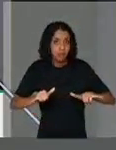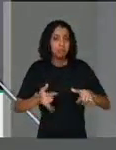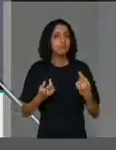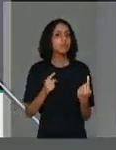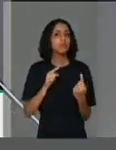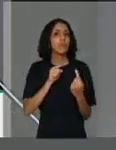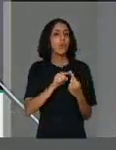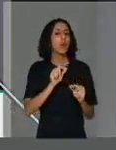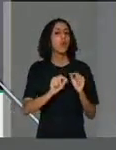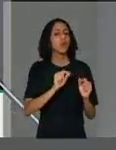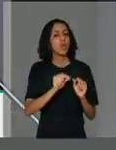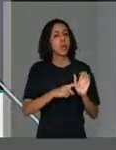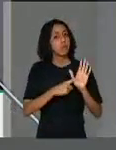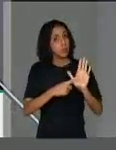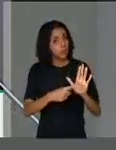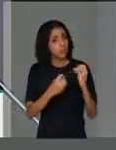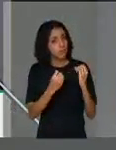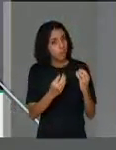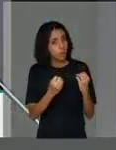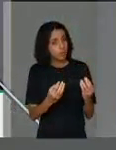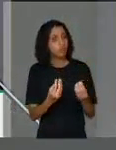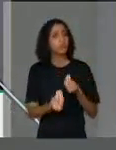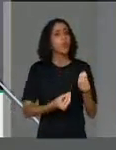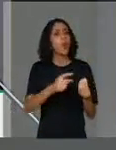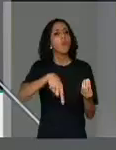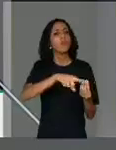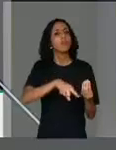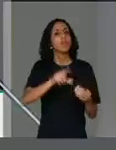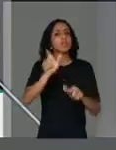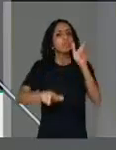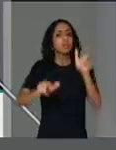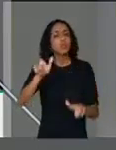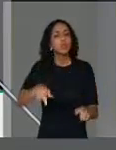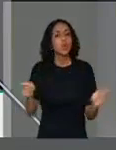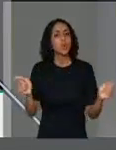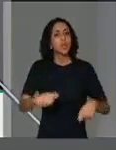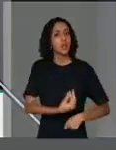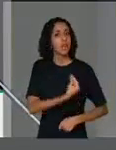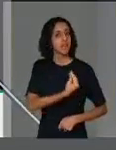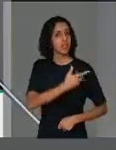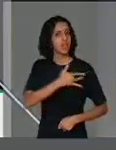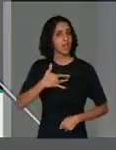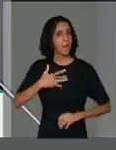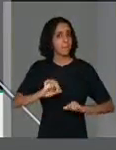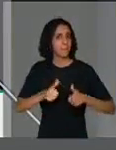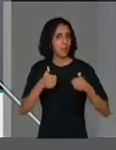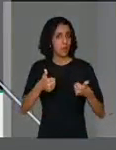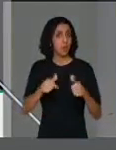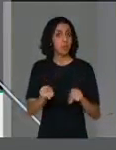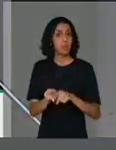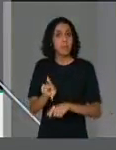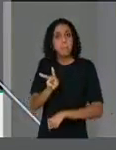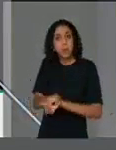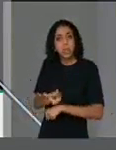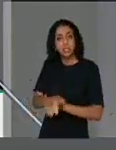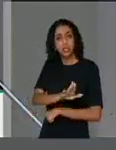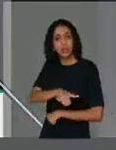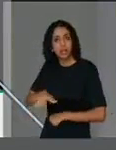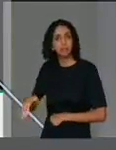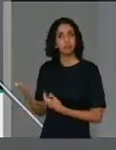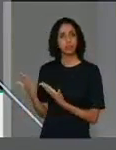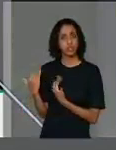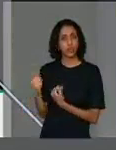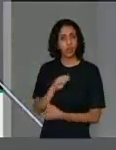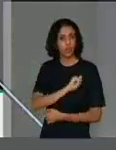pessoas sobre o que podem fazer para ter uma vida saudável e proteger crianças, adolescentes